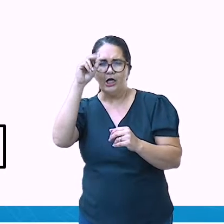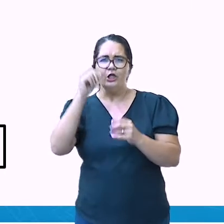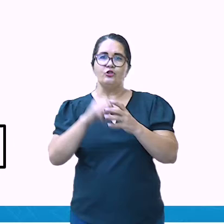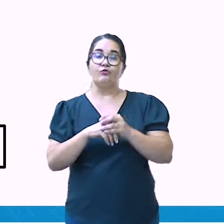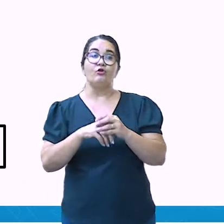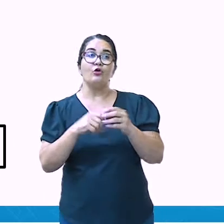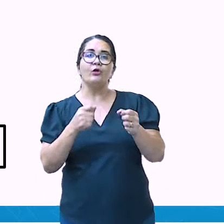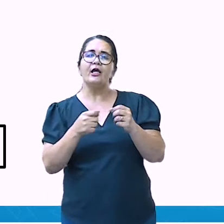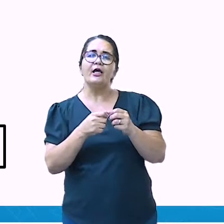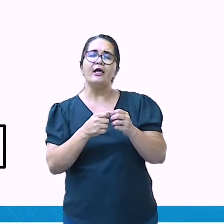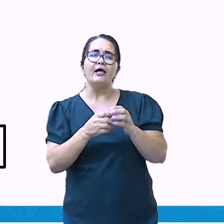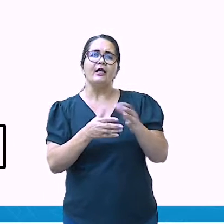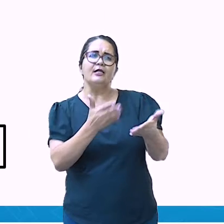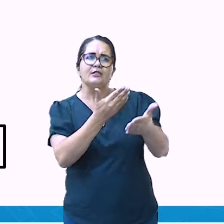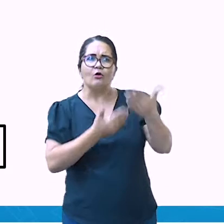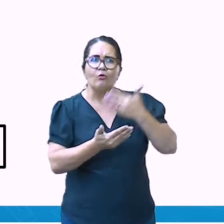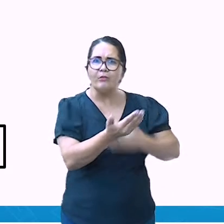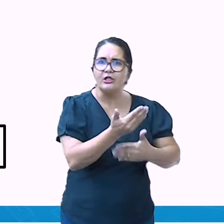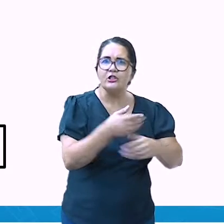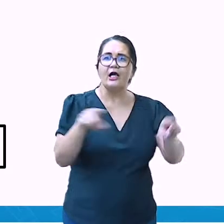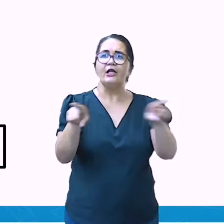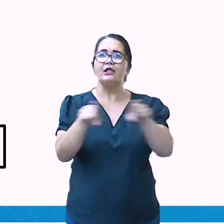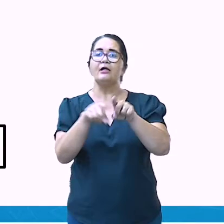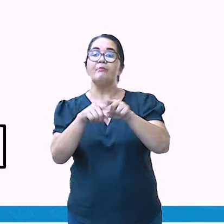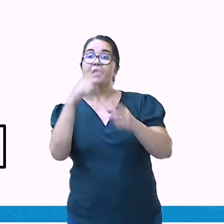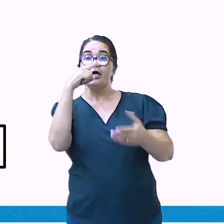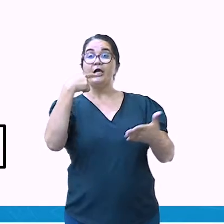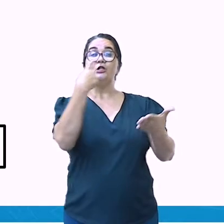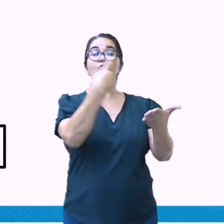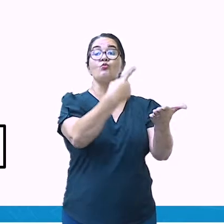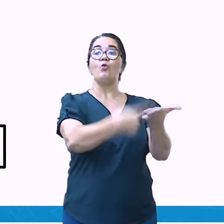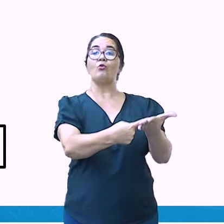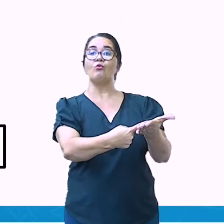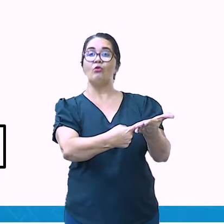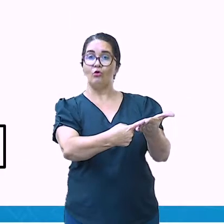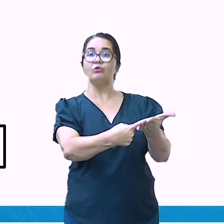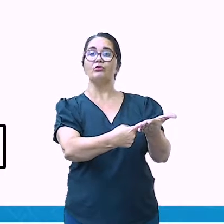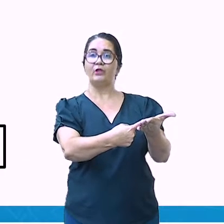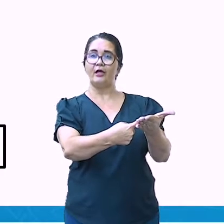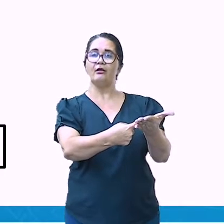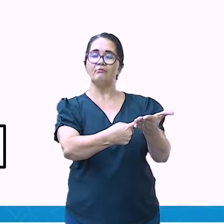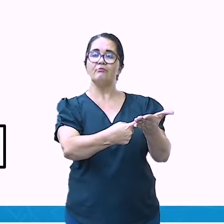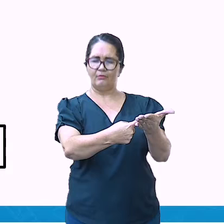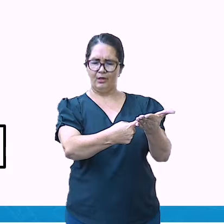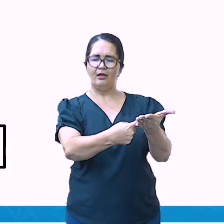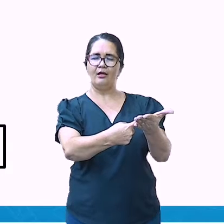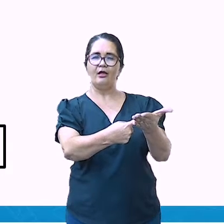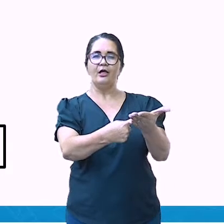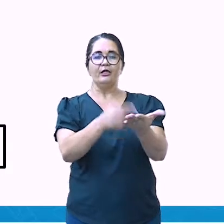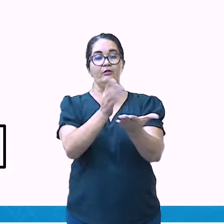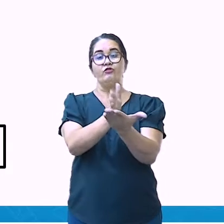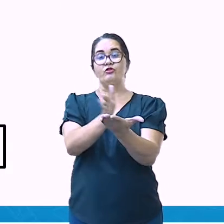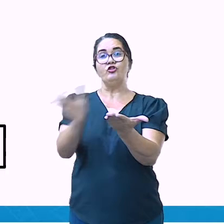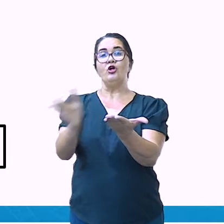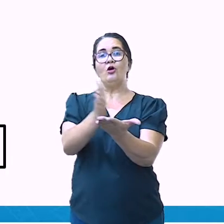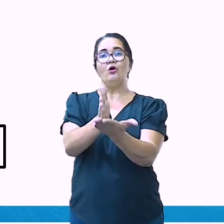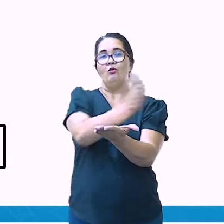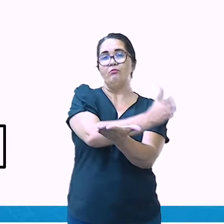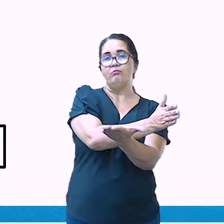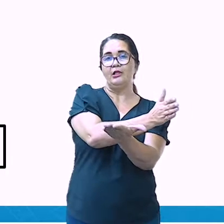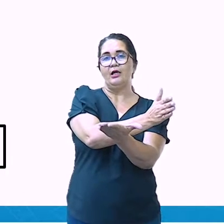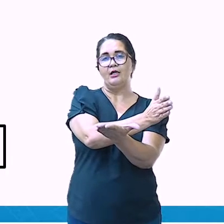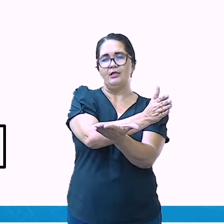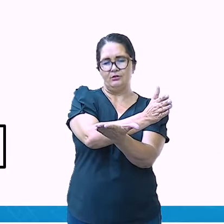fizeram esse tratado dividindo o mundo em dois pedaços, um pedaço era para Portugal e um pedaço era para